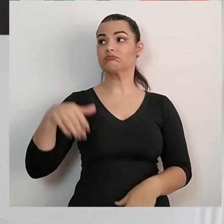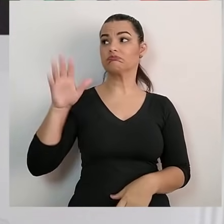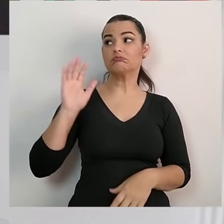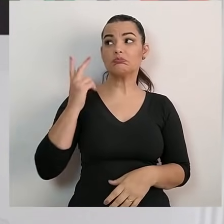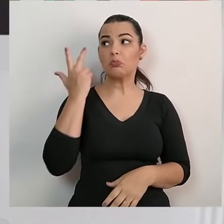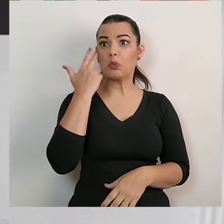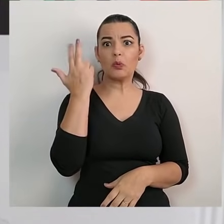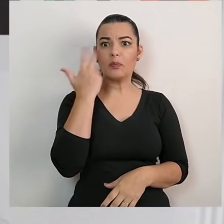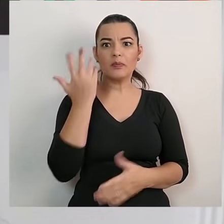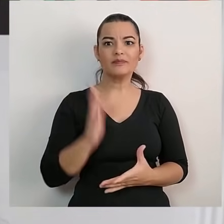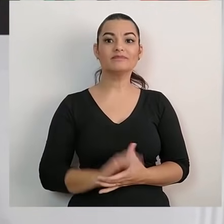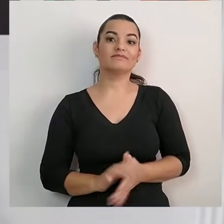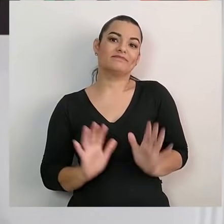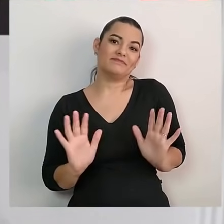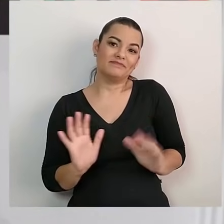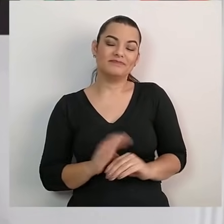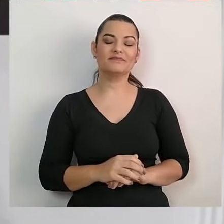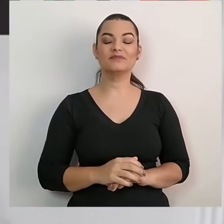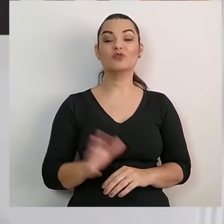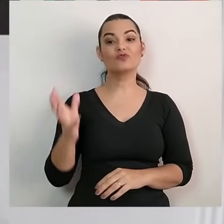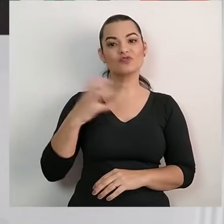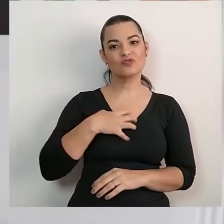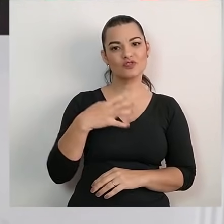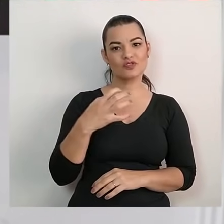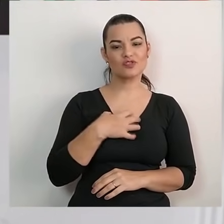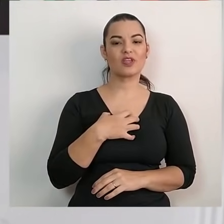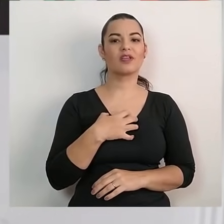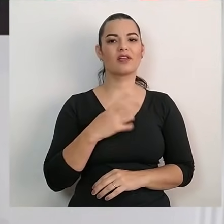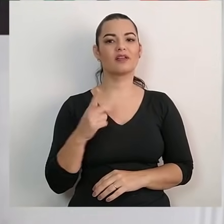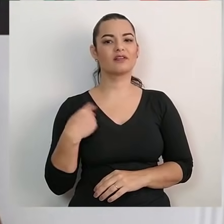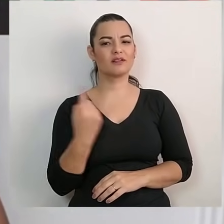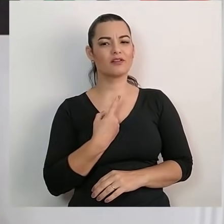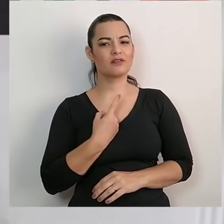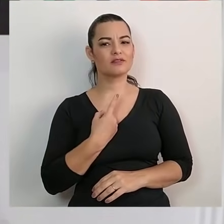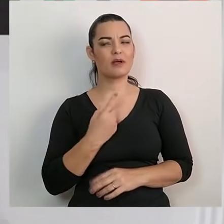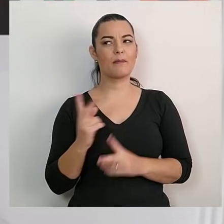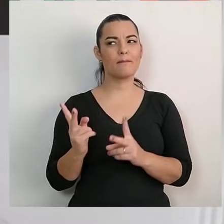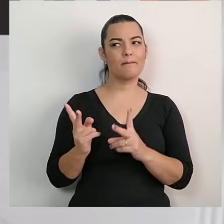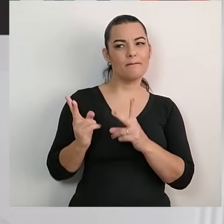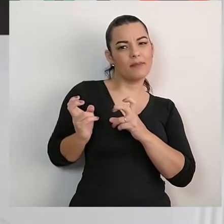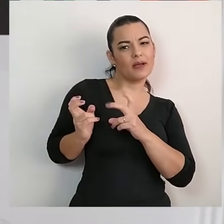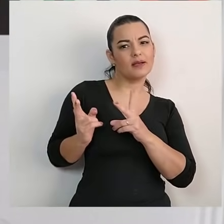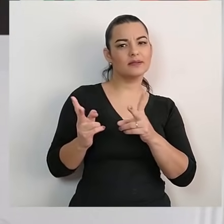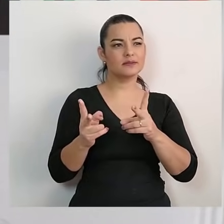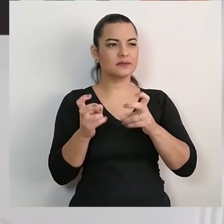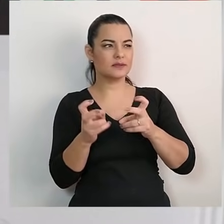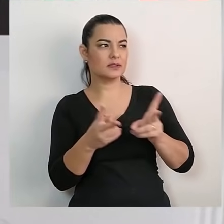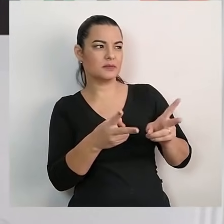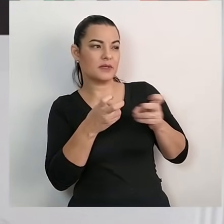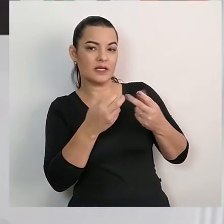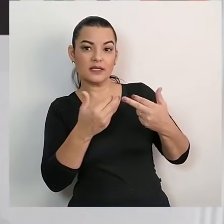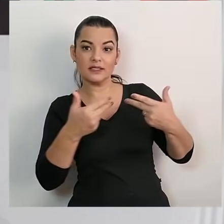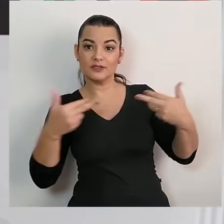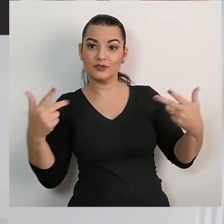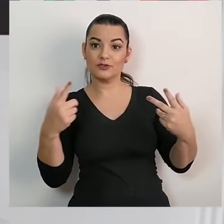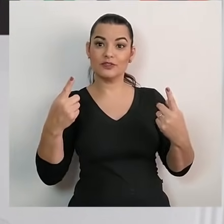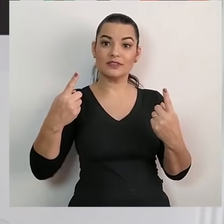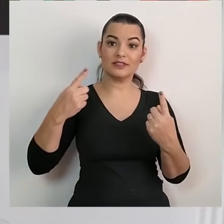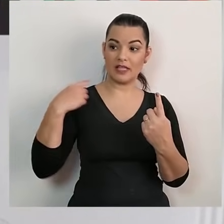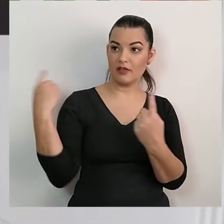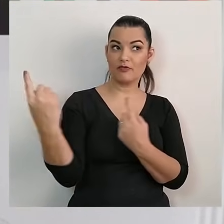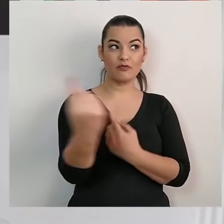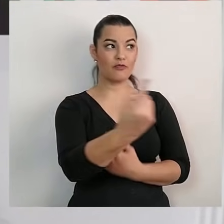menor diferença. Então, a maneira pela qual nós percebemos todas as coisas que estão à